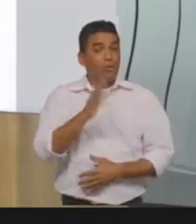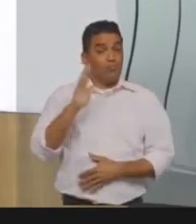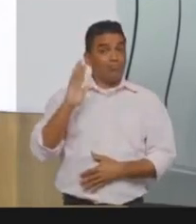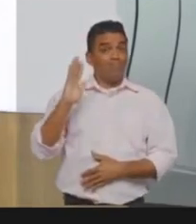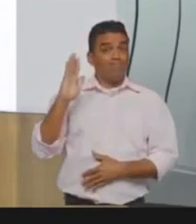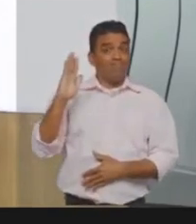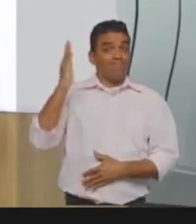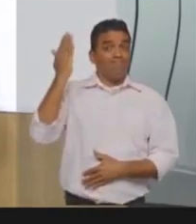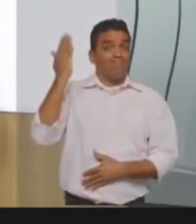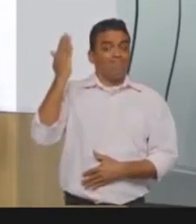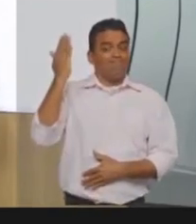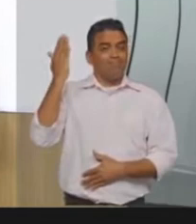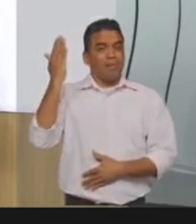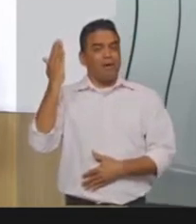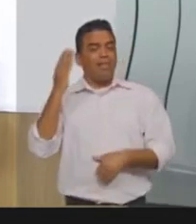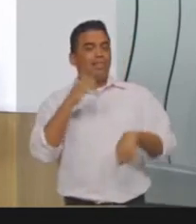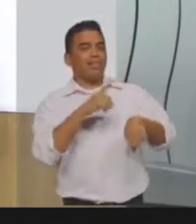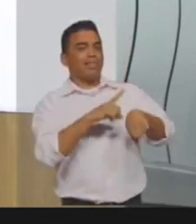tempo.